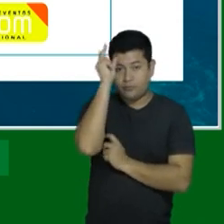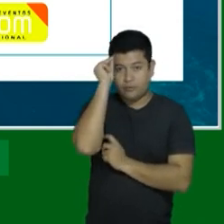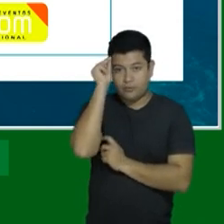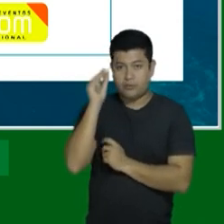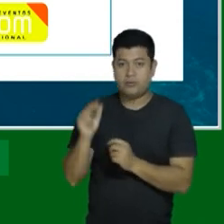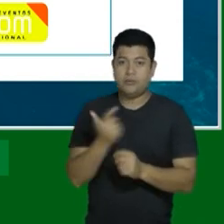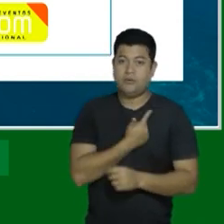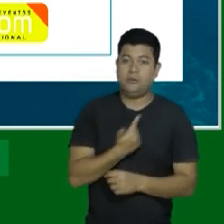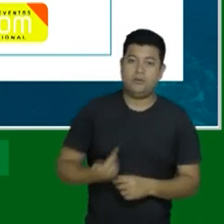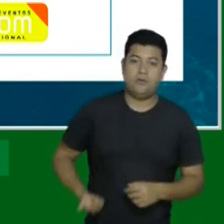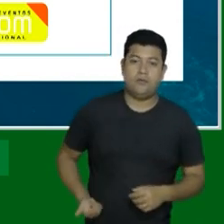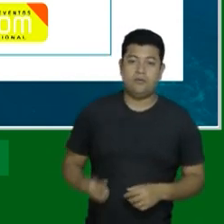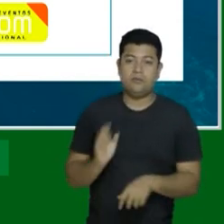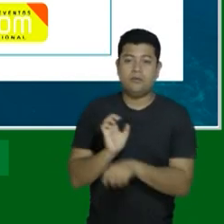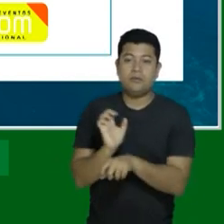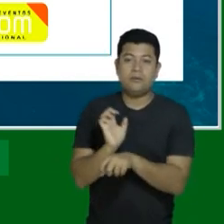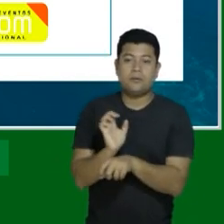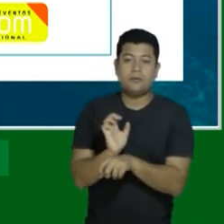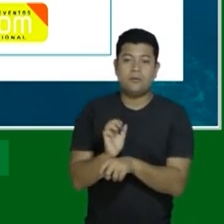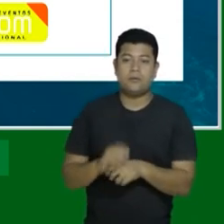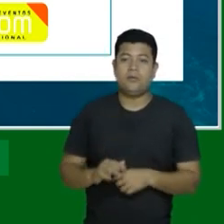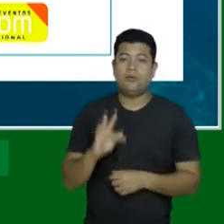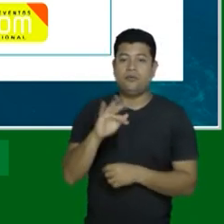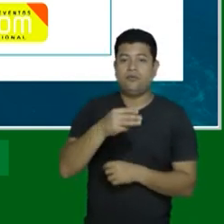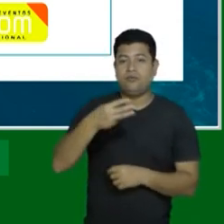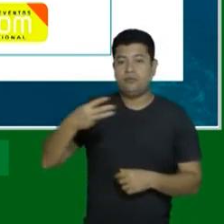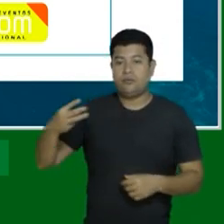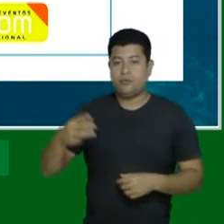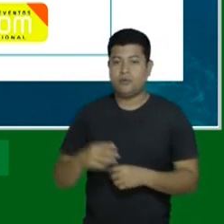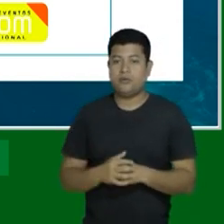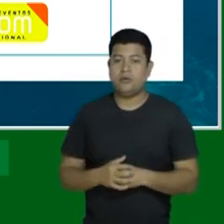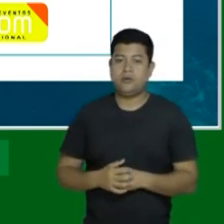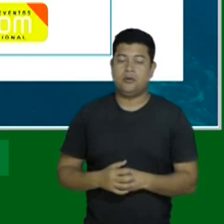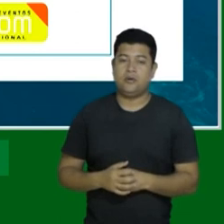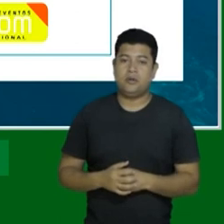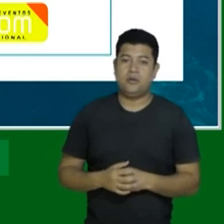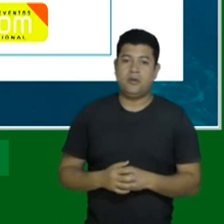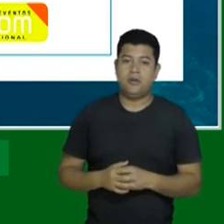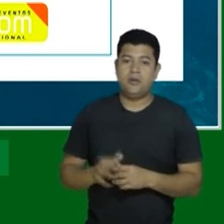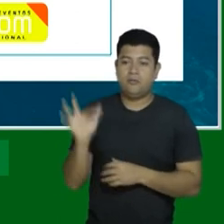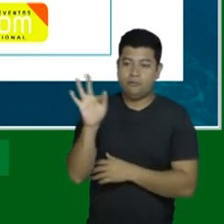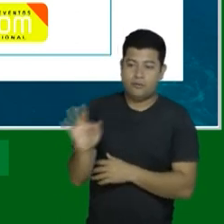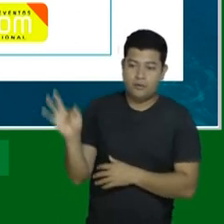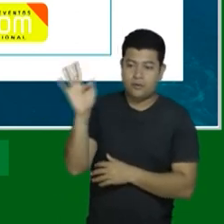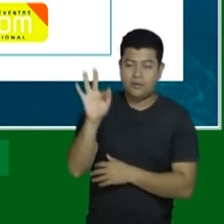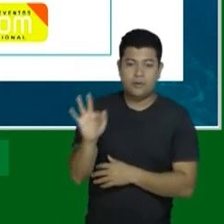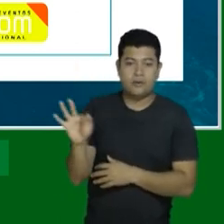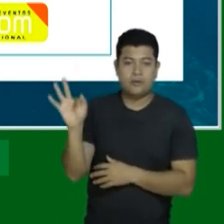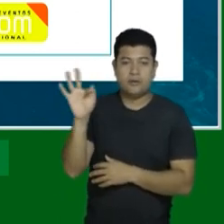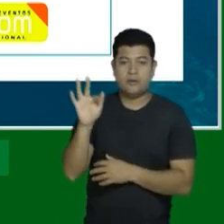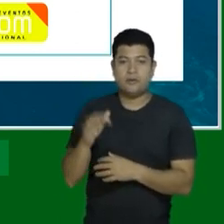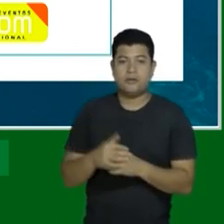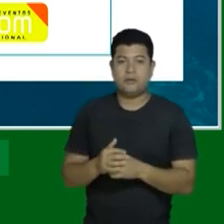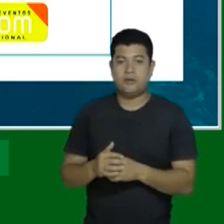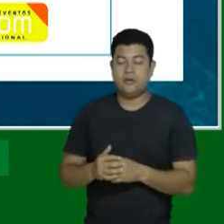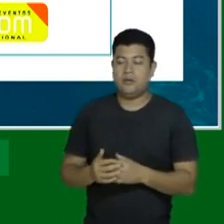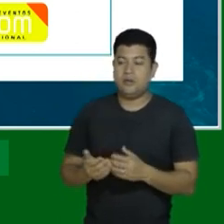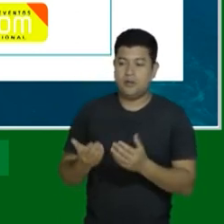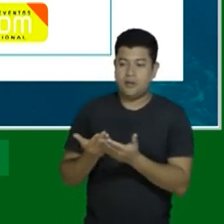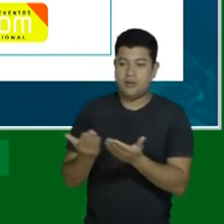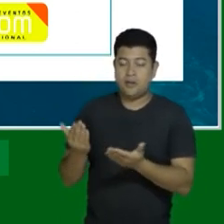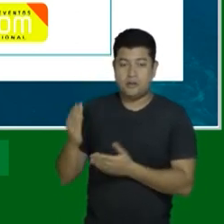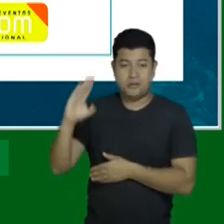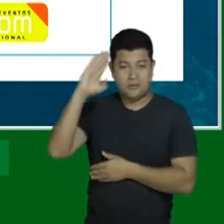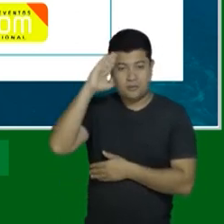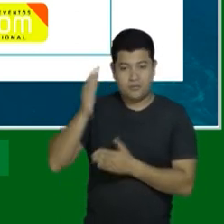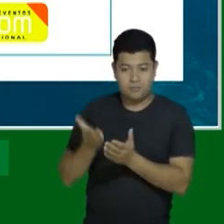Secretaria de Turismo, Fiesc, SOAMAR, Federação Náutica Catarinense e, sem dúvida, a Assembleia Legislativa aqui